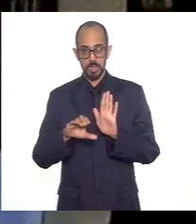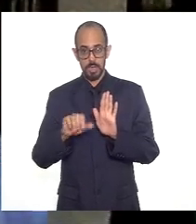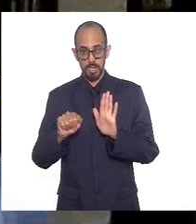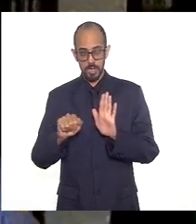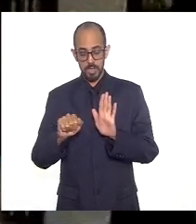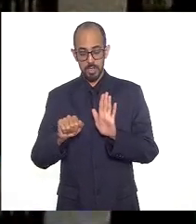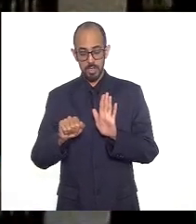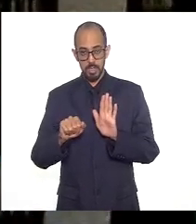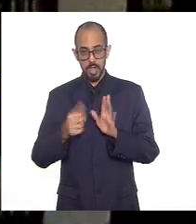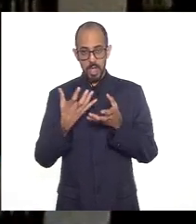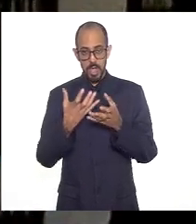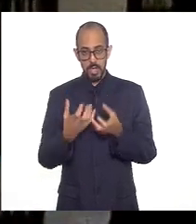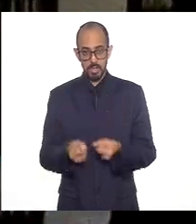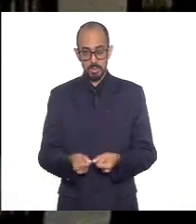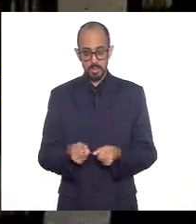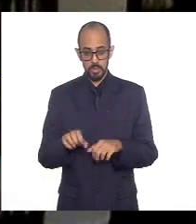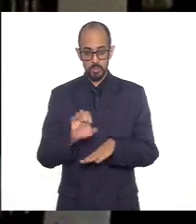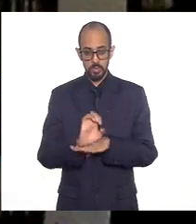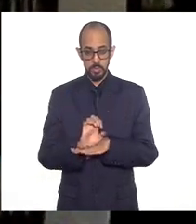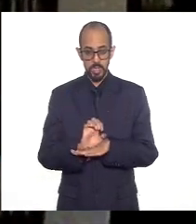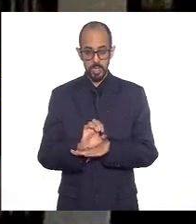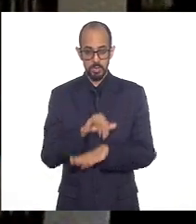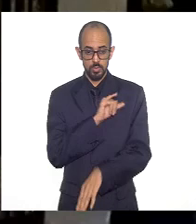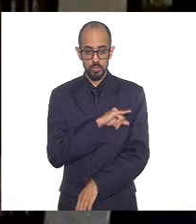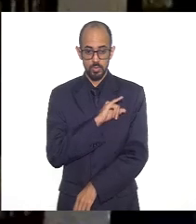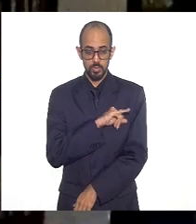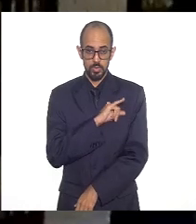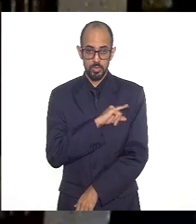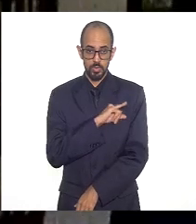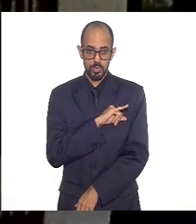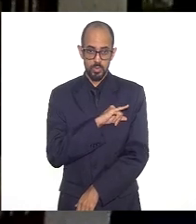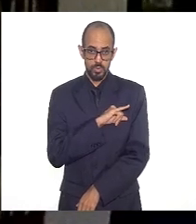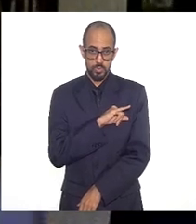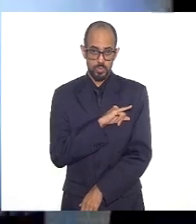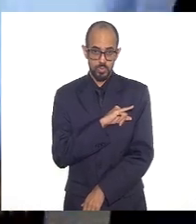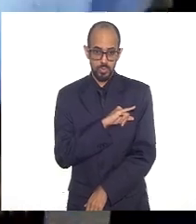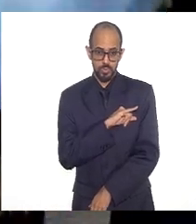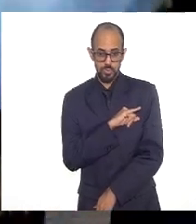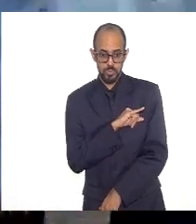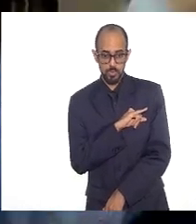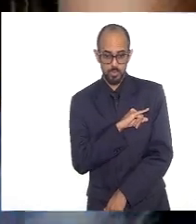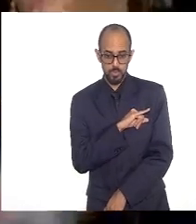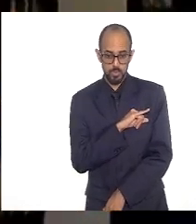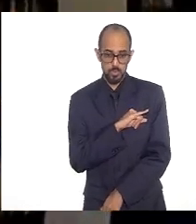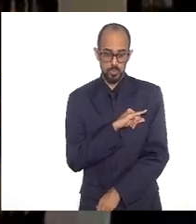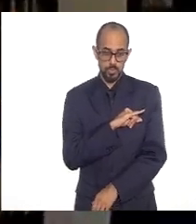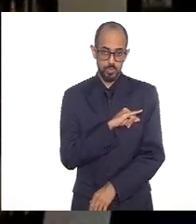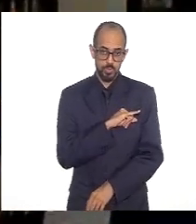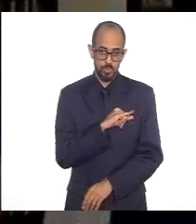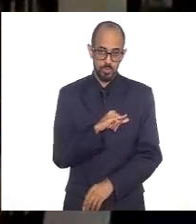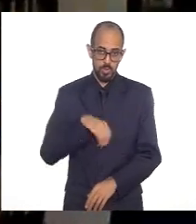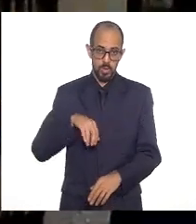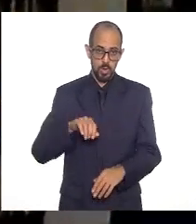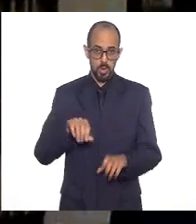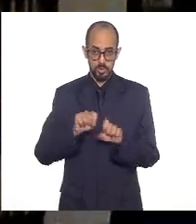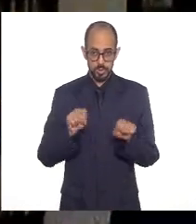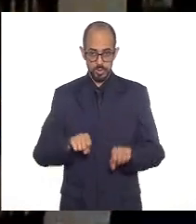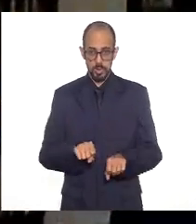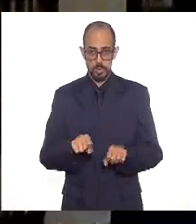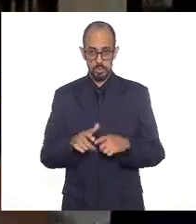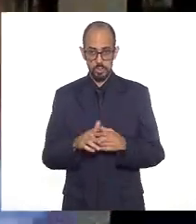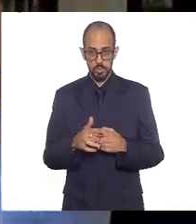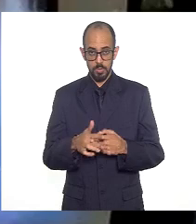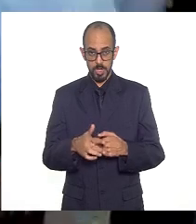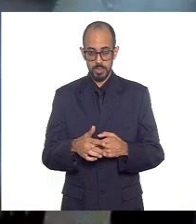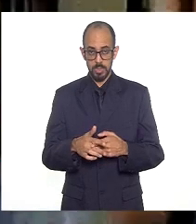A adesão do Estado do Rio de Janeiro ao regime de esse novo regime de recuperação fiscal